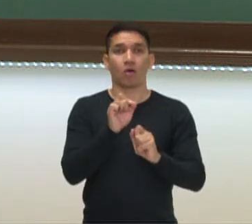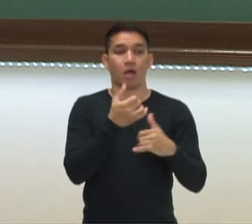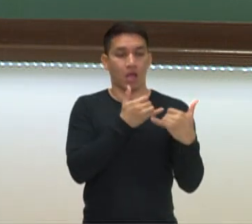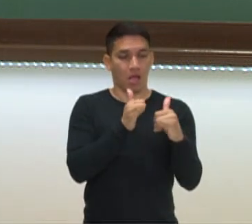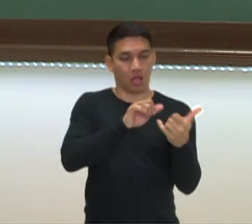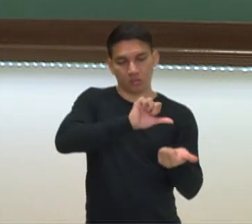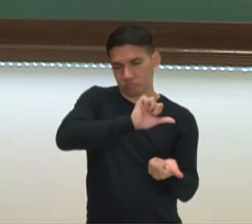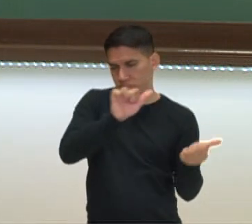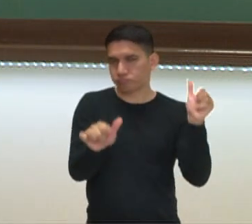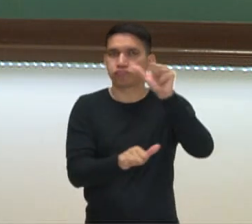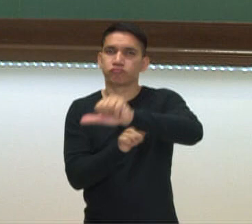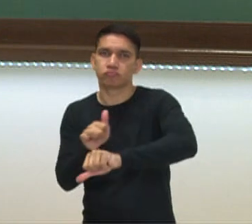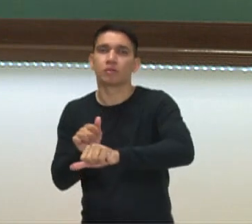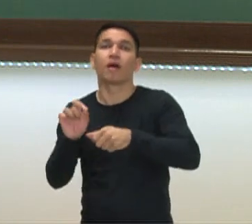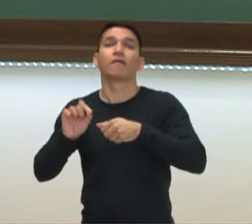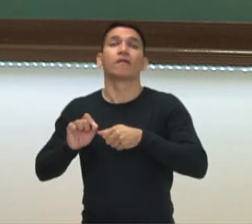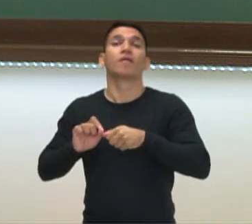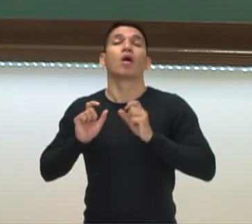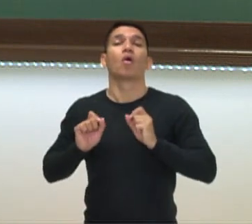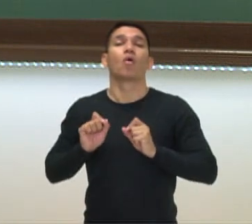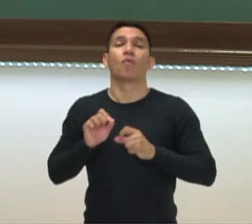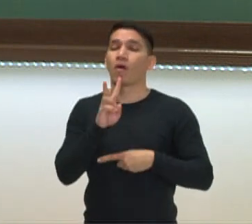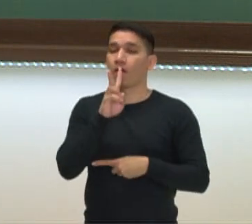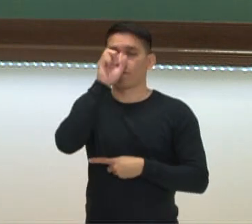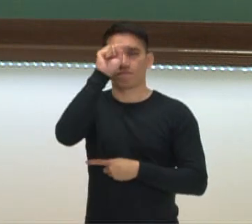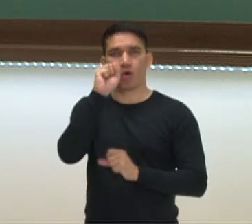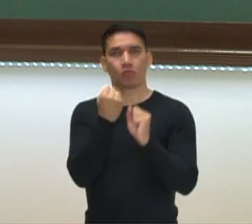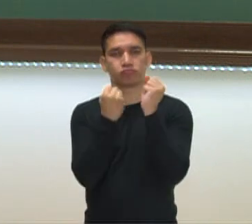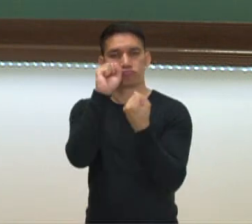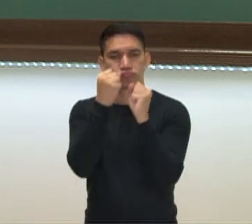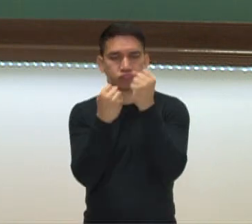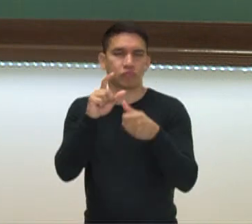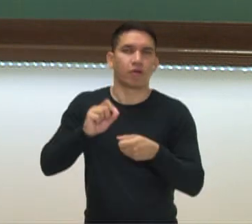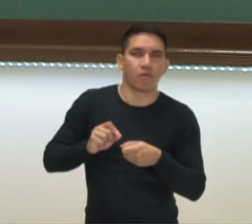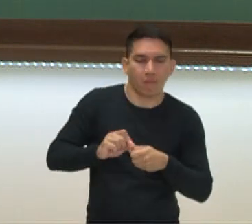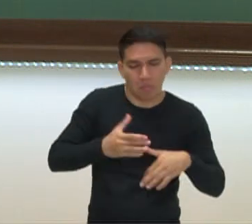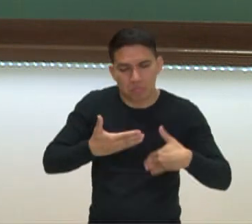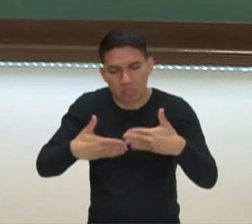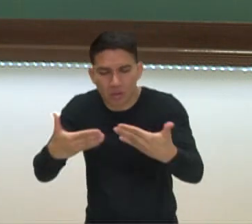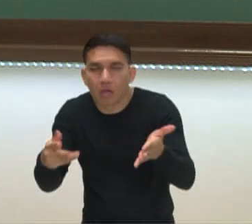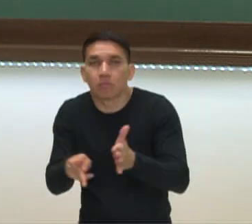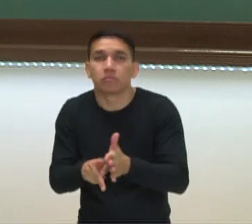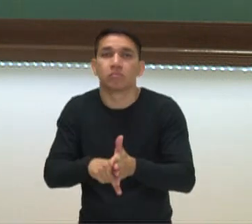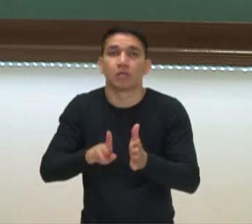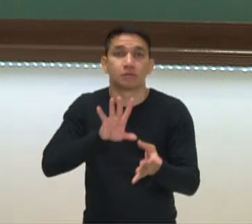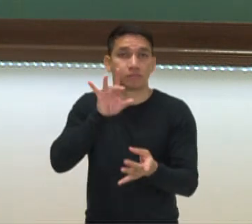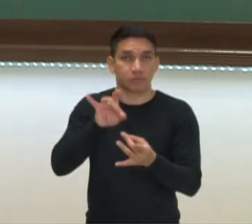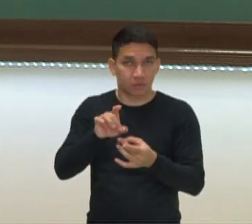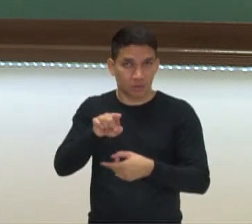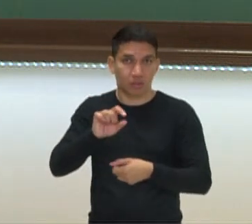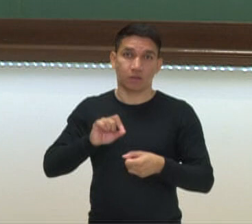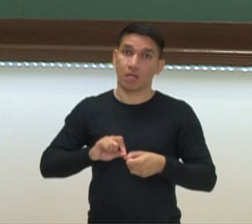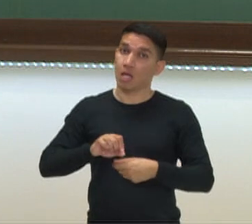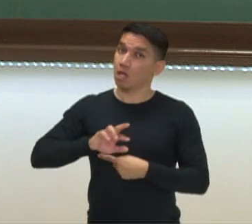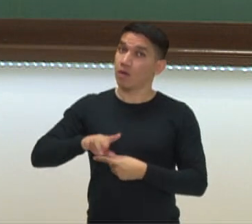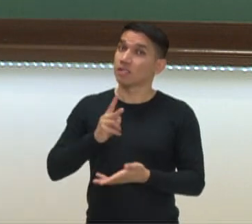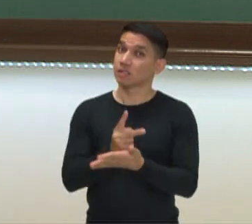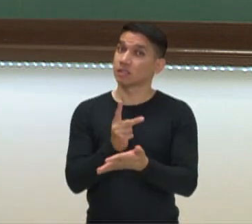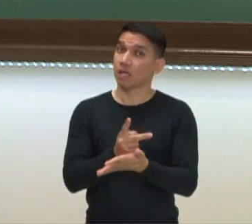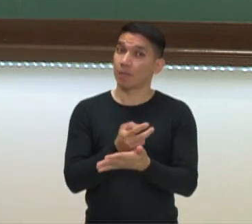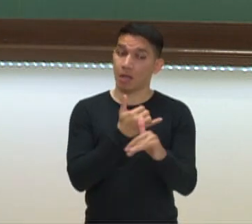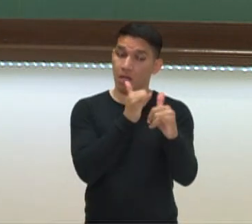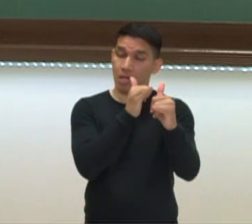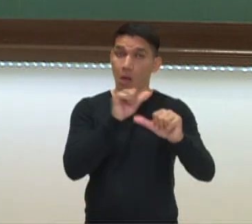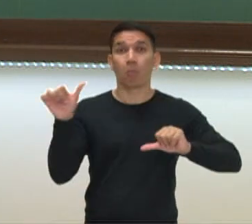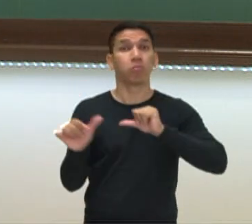elétrica e transformam na energia que você utiliza para o trabalho que a máquina foi desenvolvida. Nem sempre essa energia elétrica muda